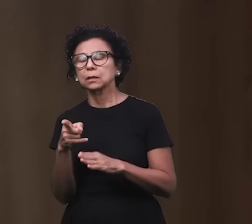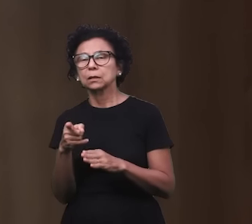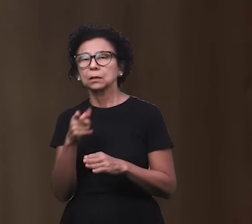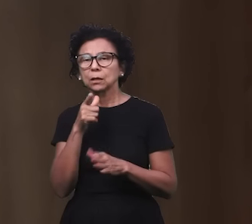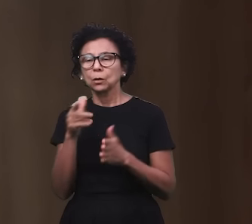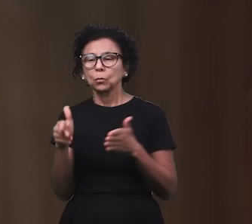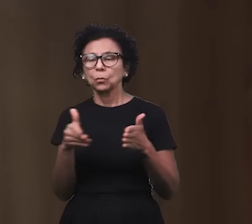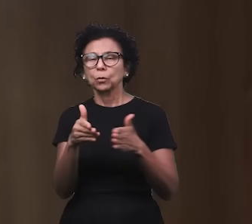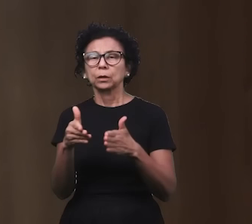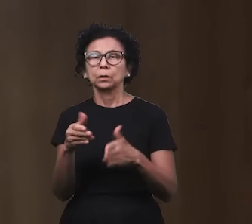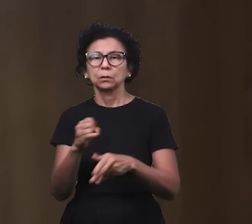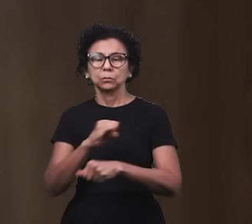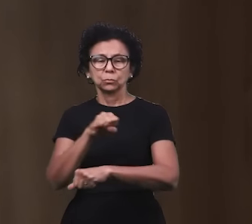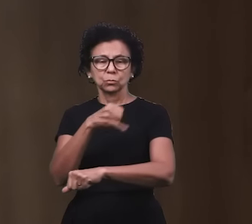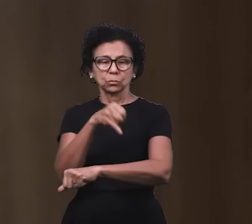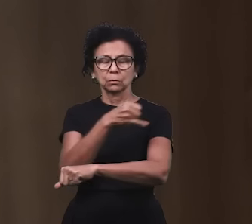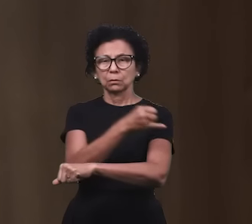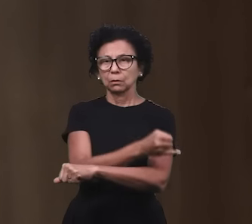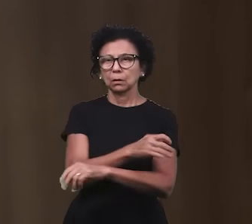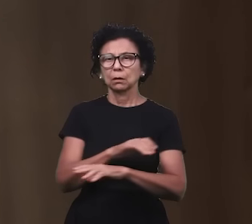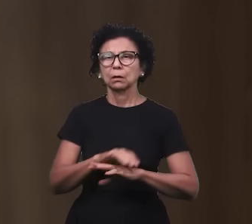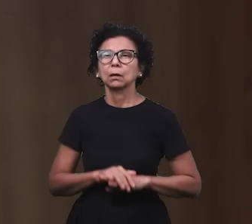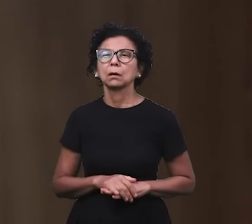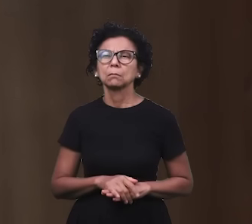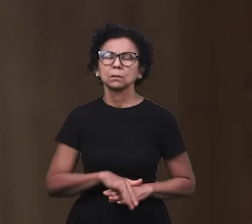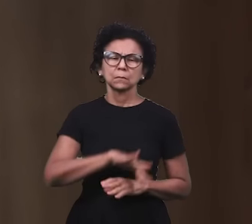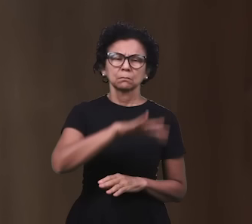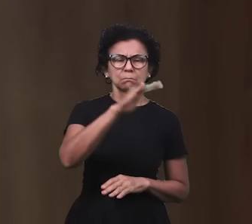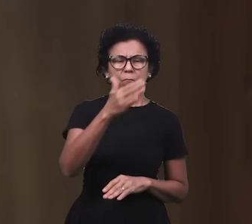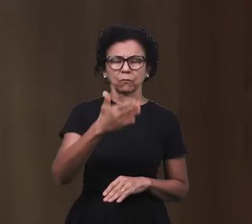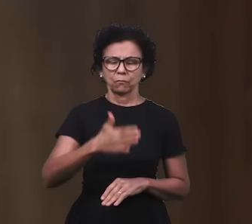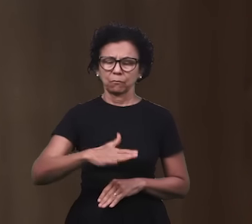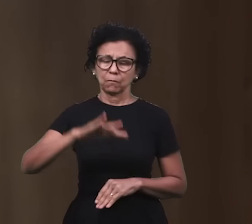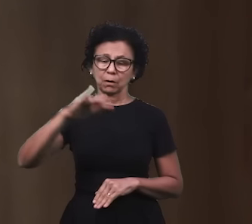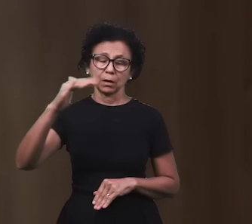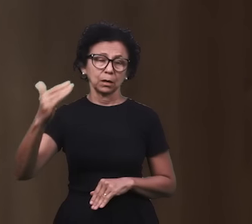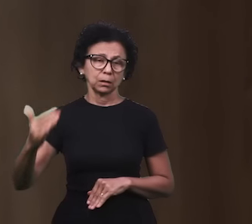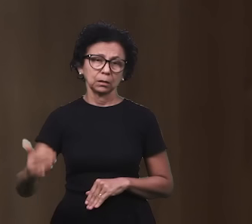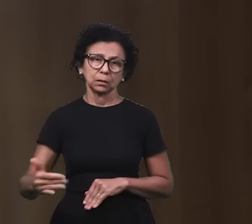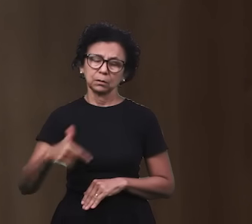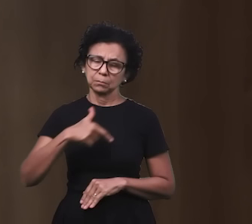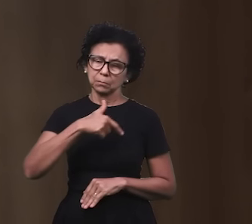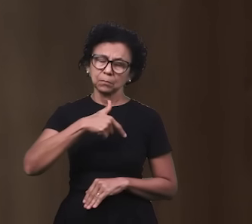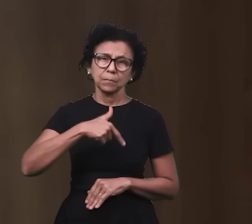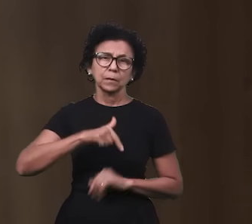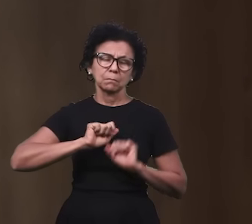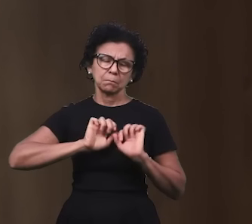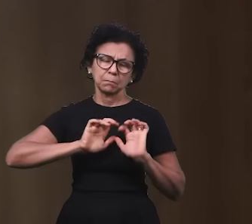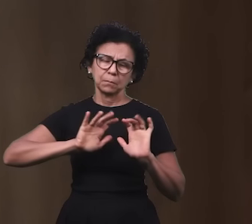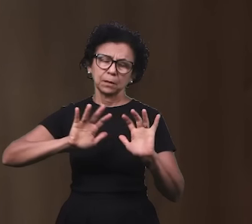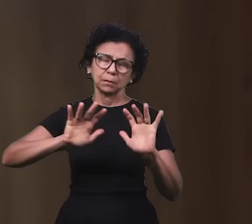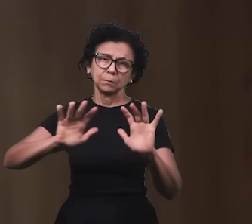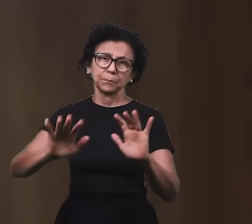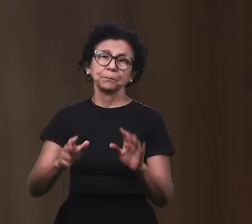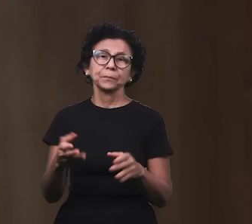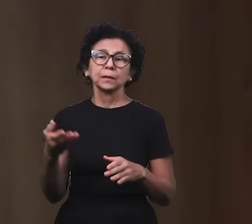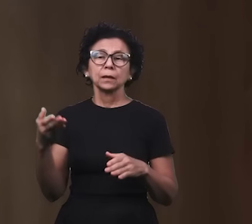de Jezreel, vinham beirando o Jordão até ali Jericó. Em